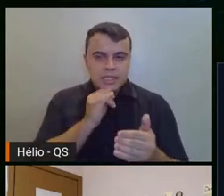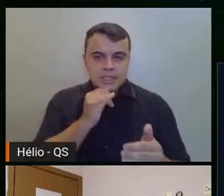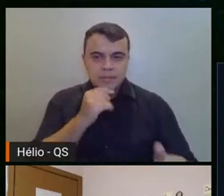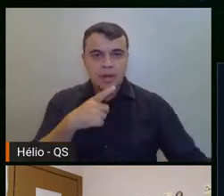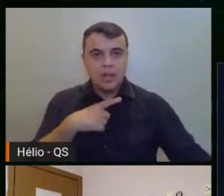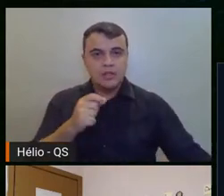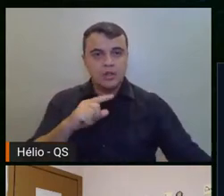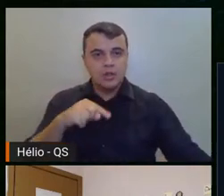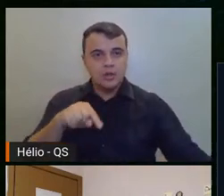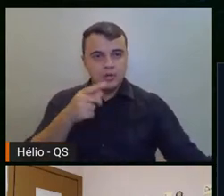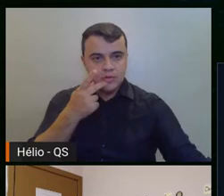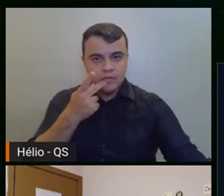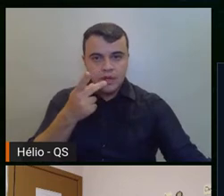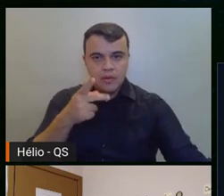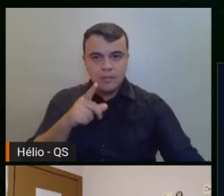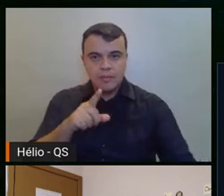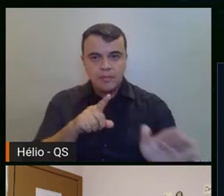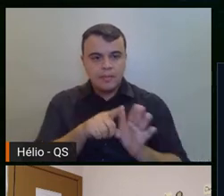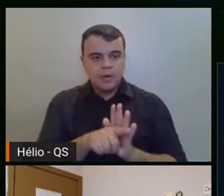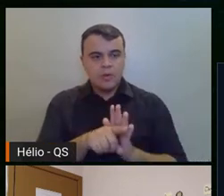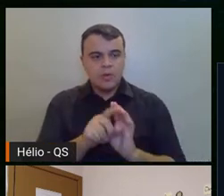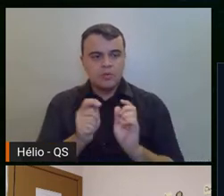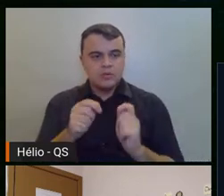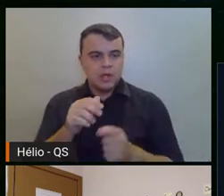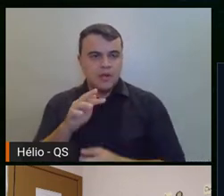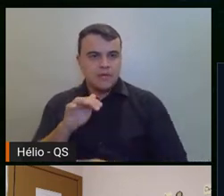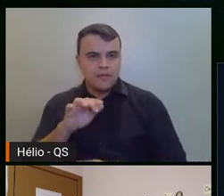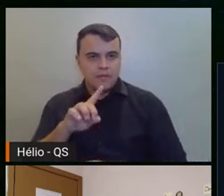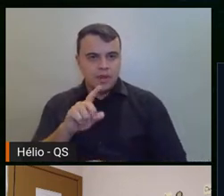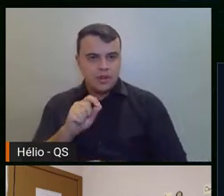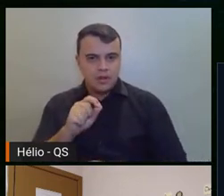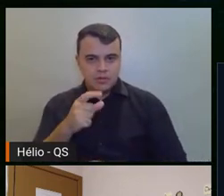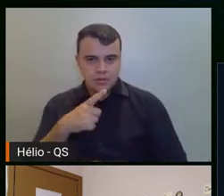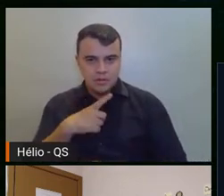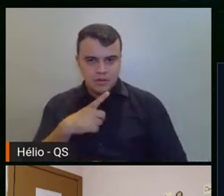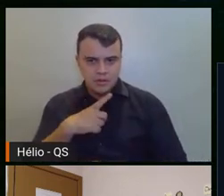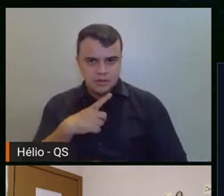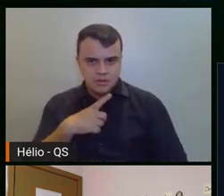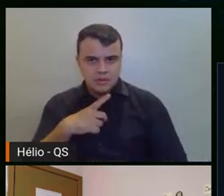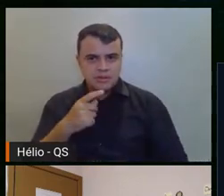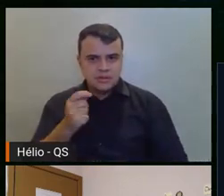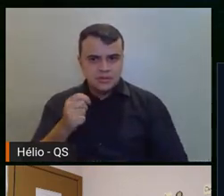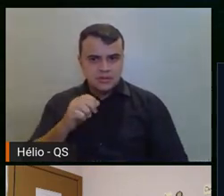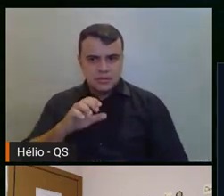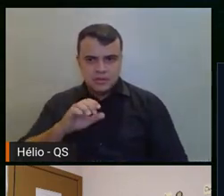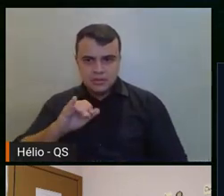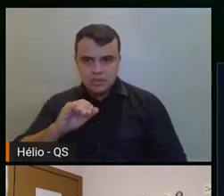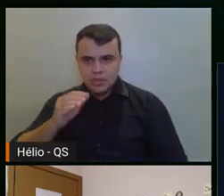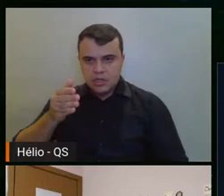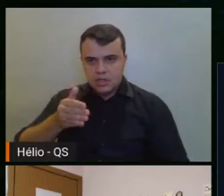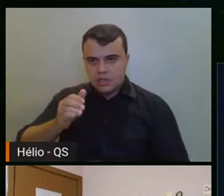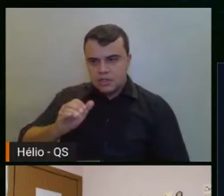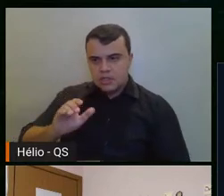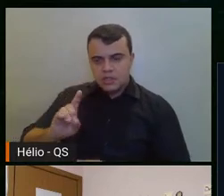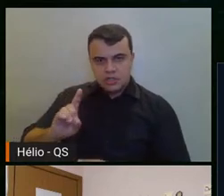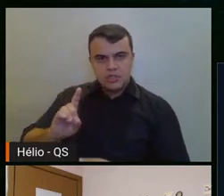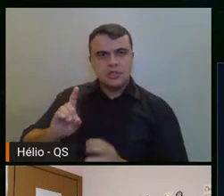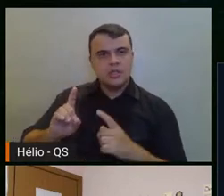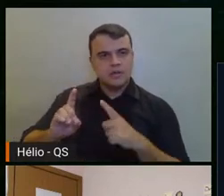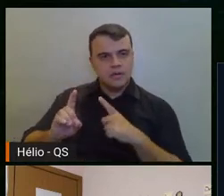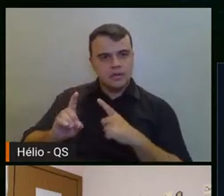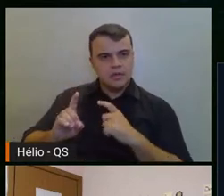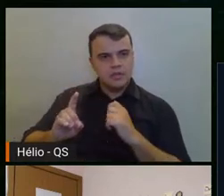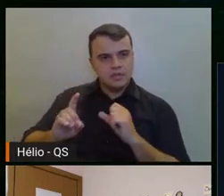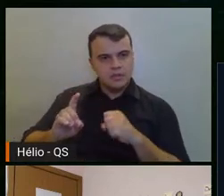com o nosso amigo perguntou ali né o Fernando assim não tem ciar esse dia e Fernando você vai ter base sim ali de conceitos judiciais civis